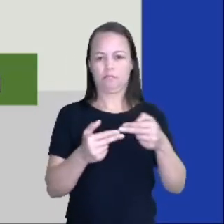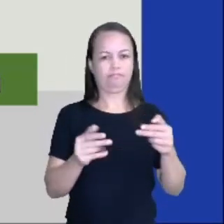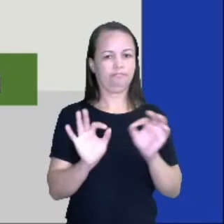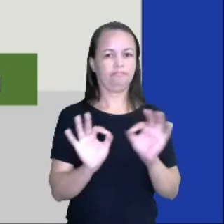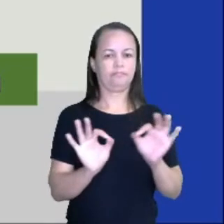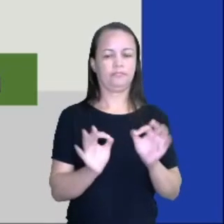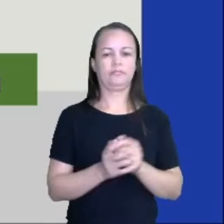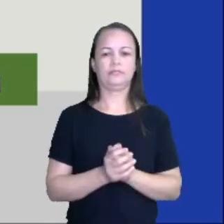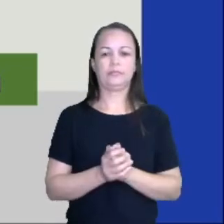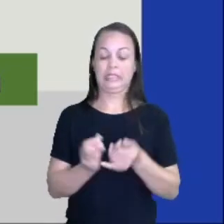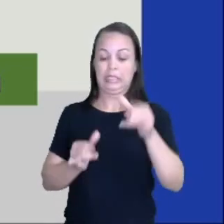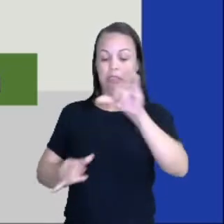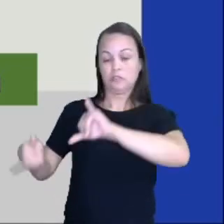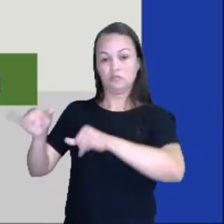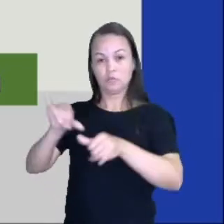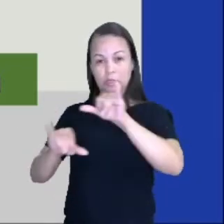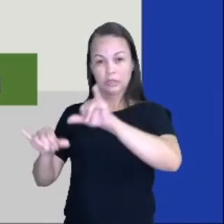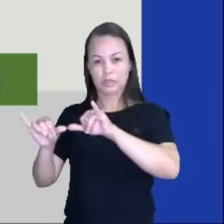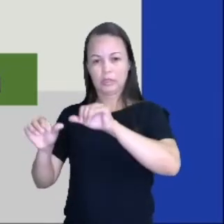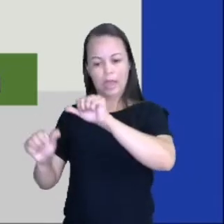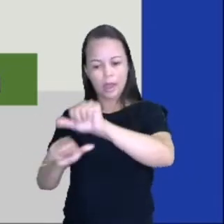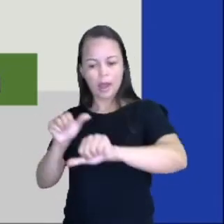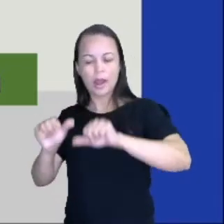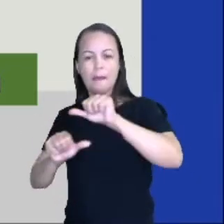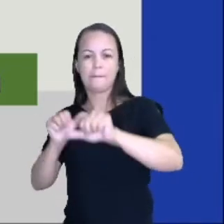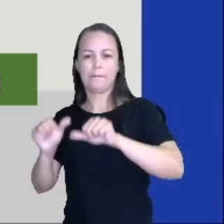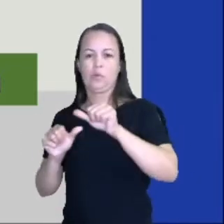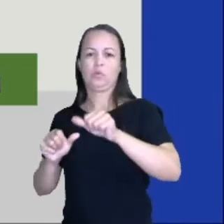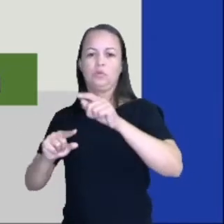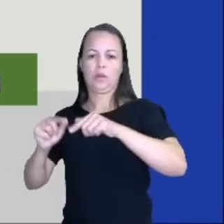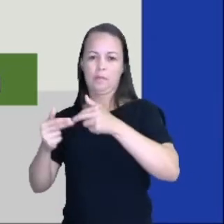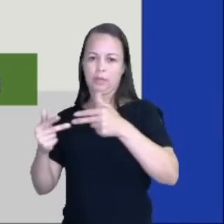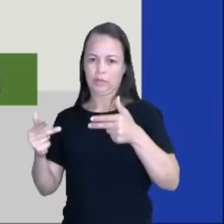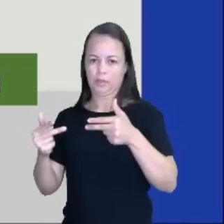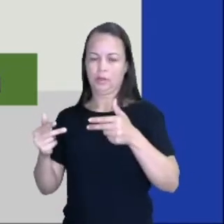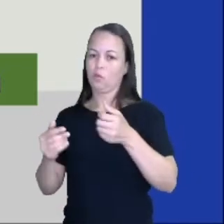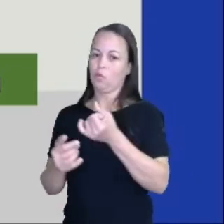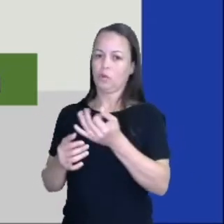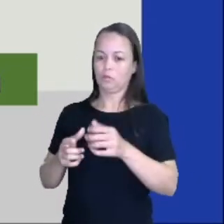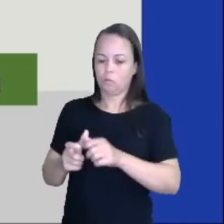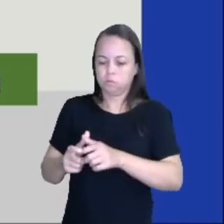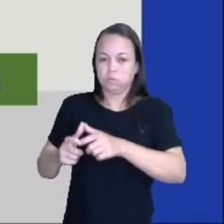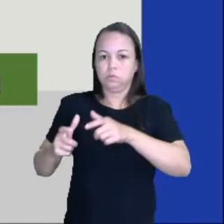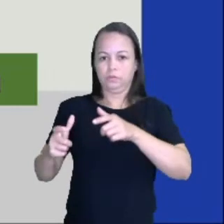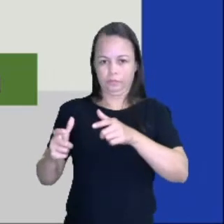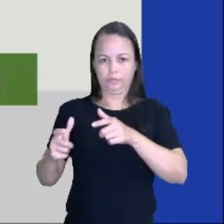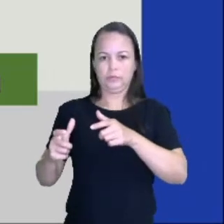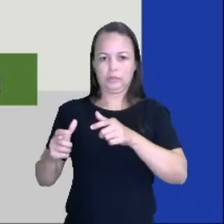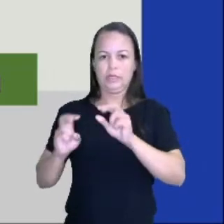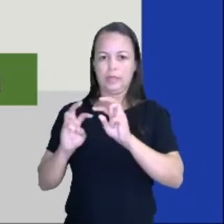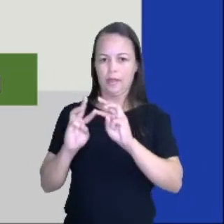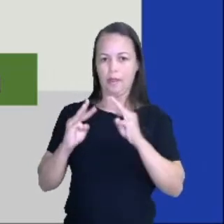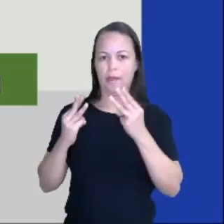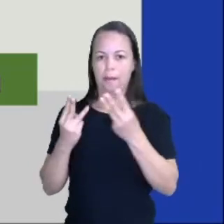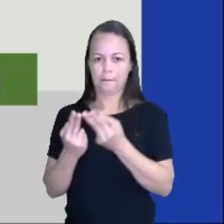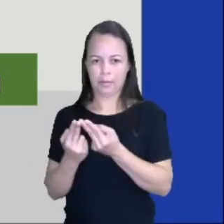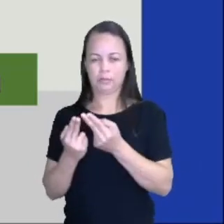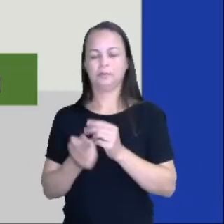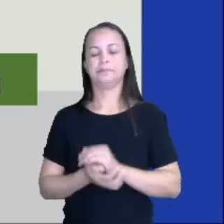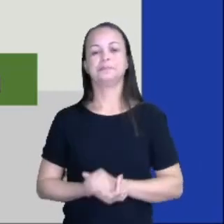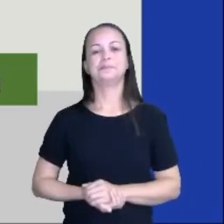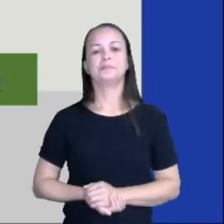a transformação química, ela muda tanto a matéria quanto o seu volume, sua massa. Vamos